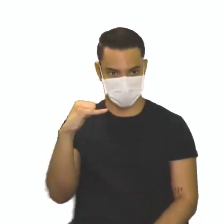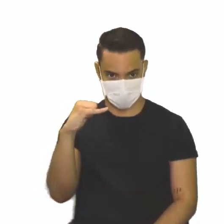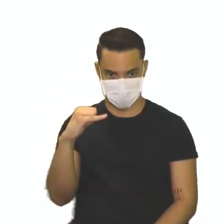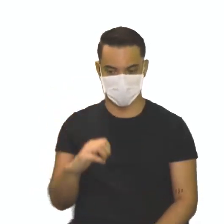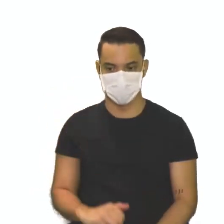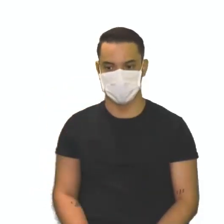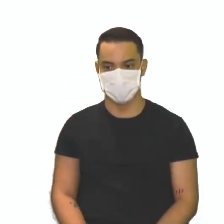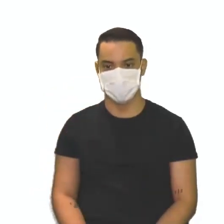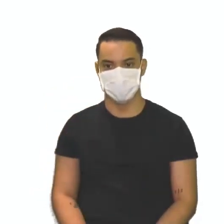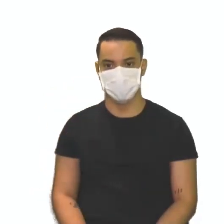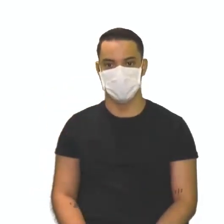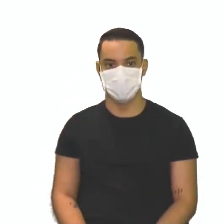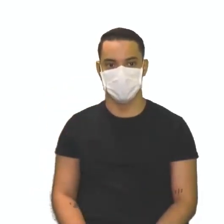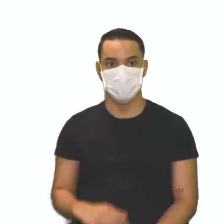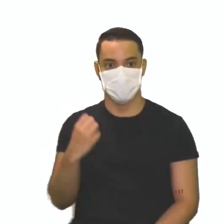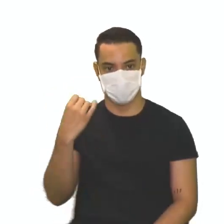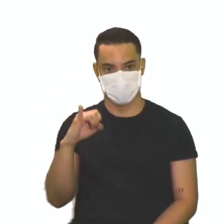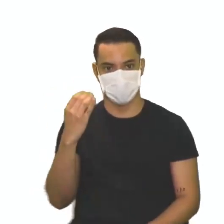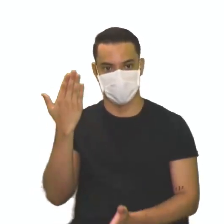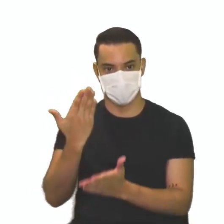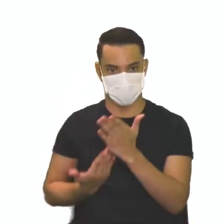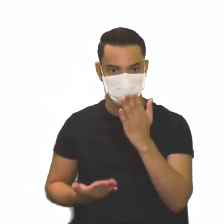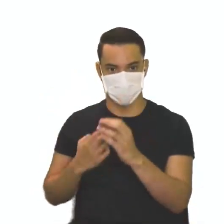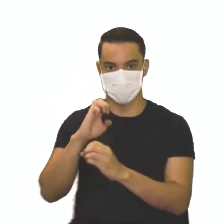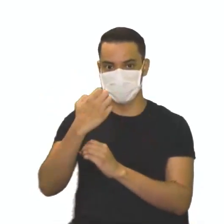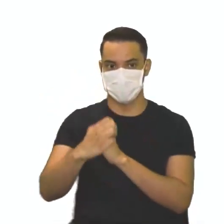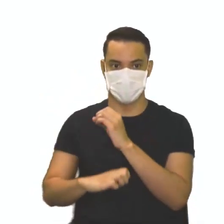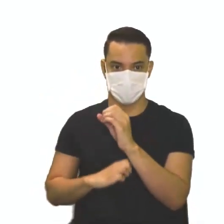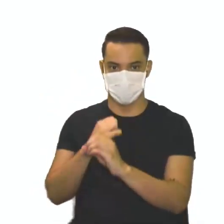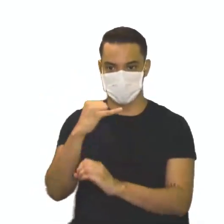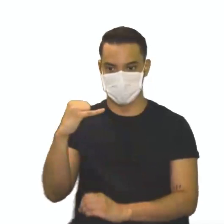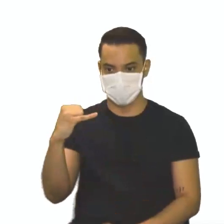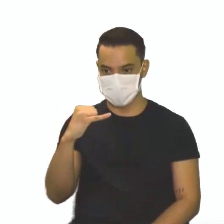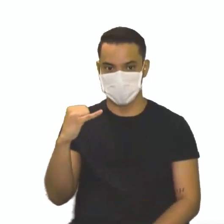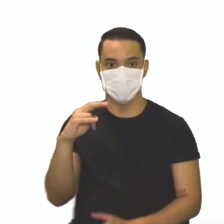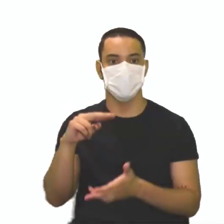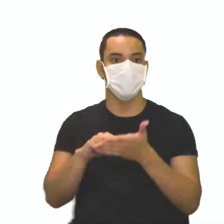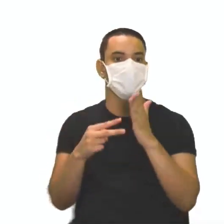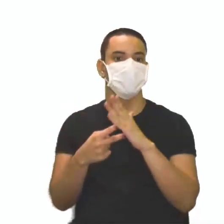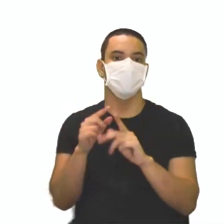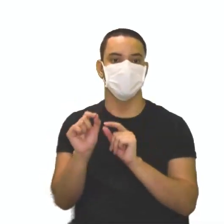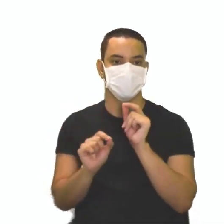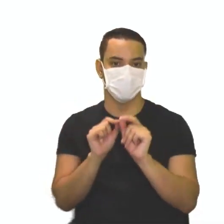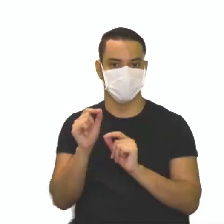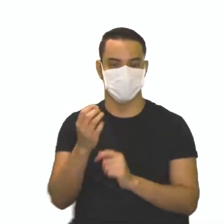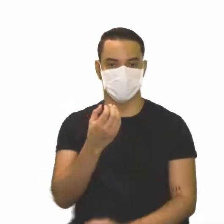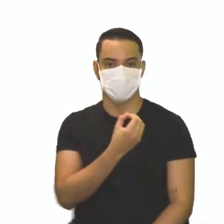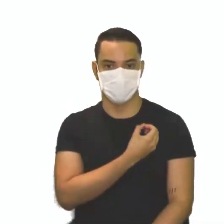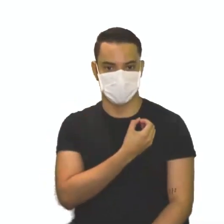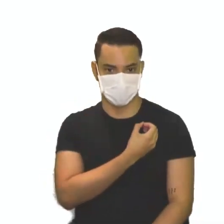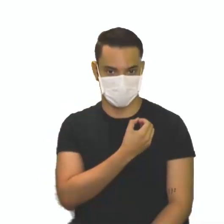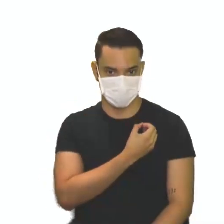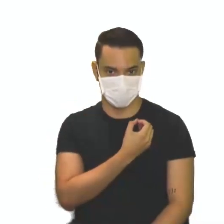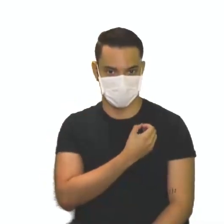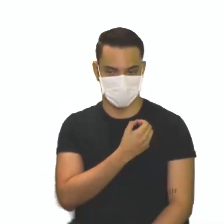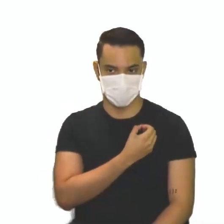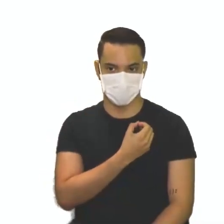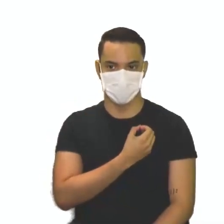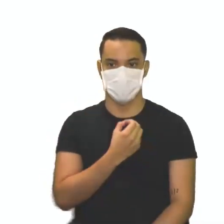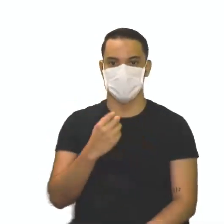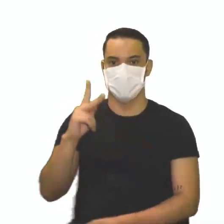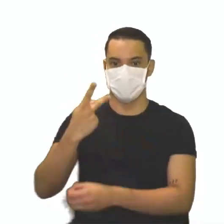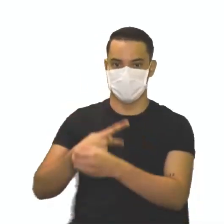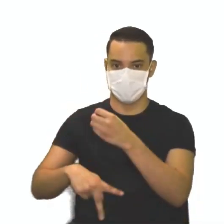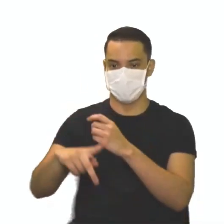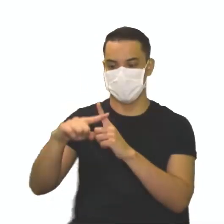ele perdeu elétrons, certo? Isso significa que o número de prótons se